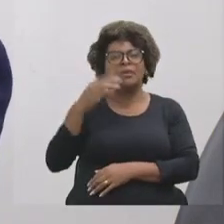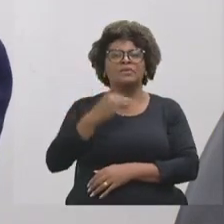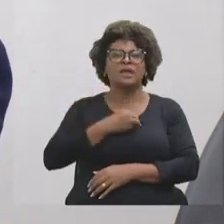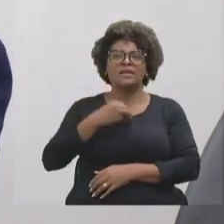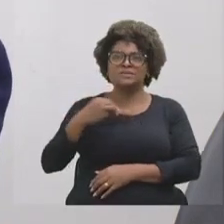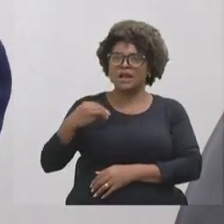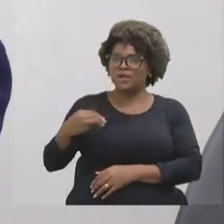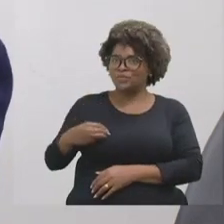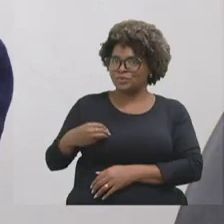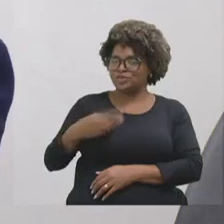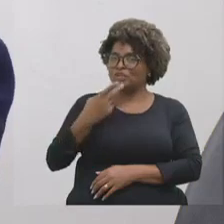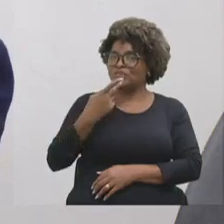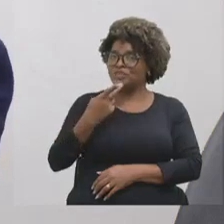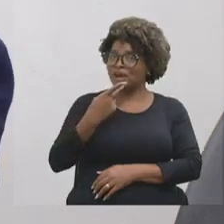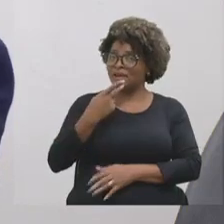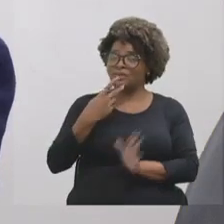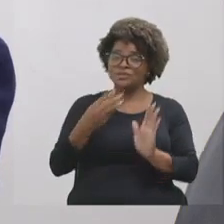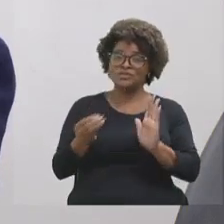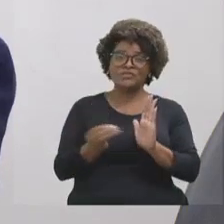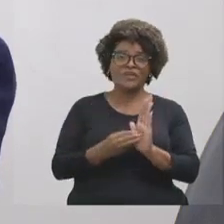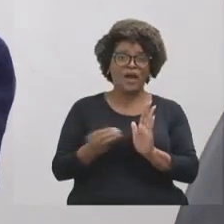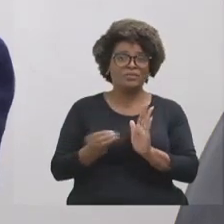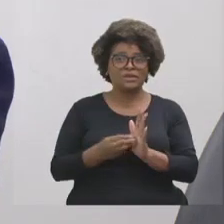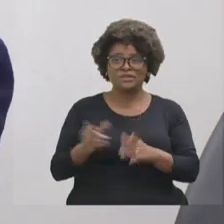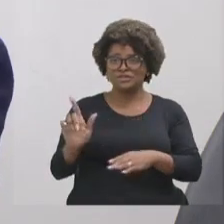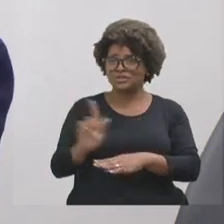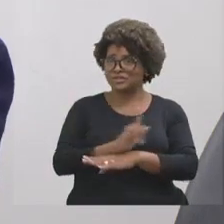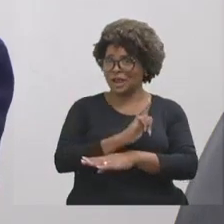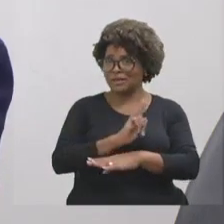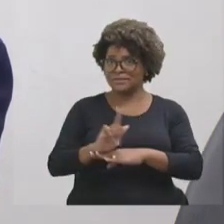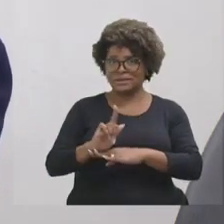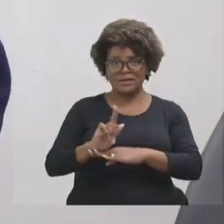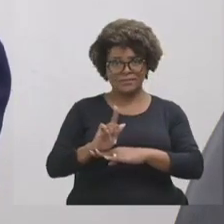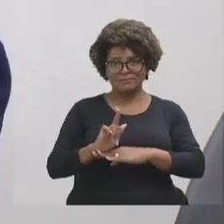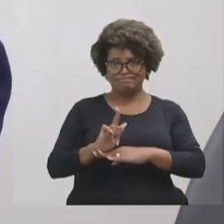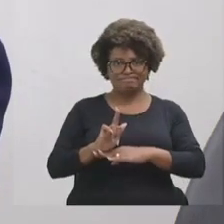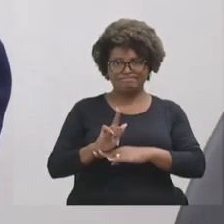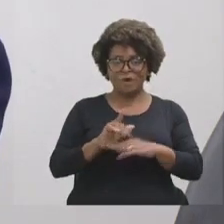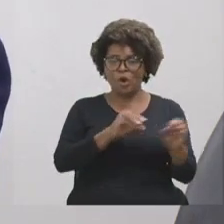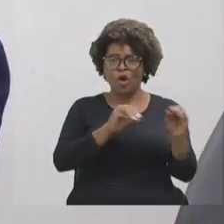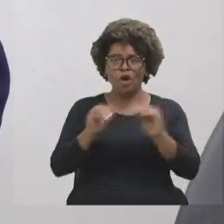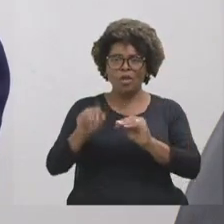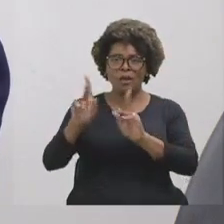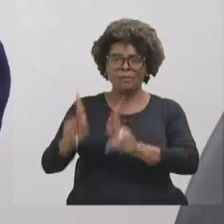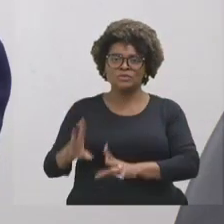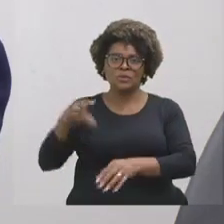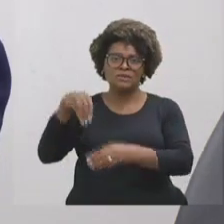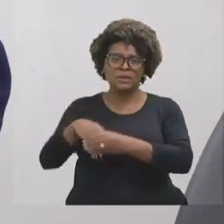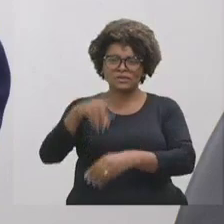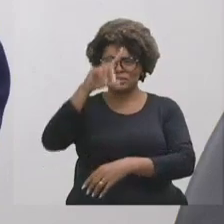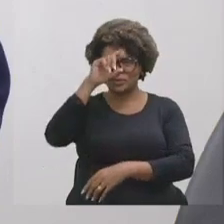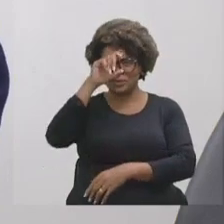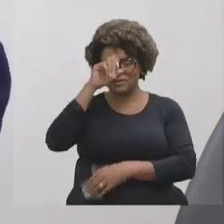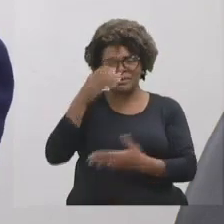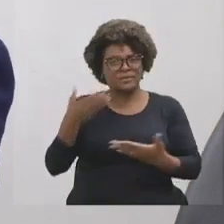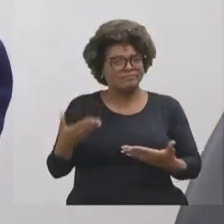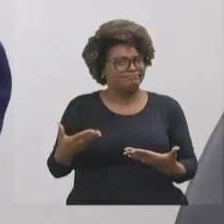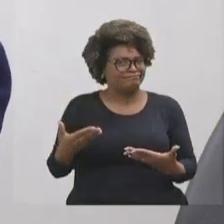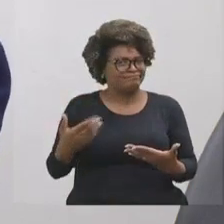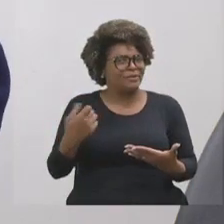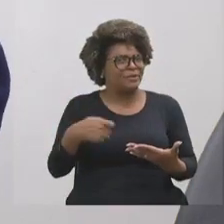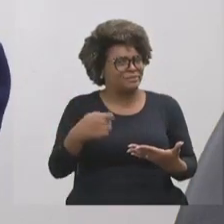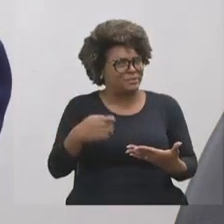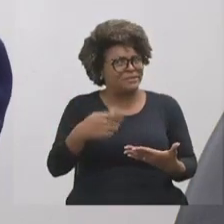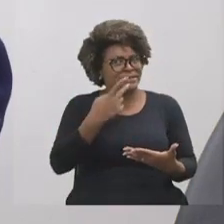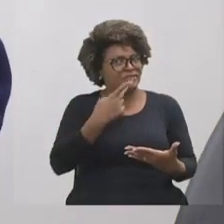paciente dentro do hospital de Itaúna Então eu acho que a gente precisa sempre reforçar a necessidade de não enviar